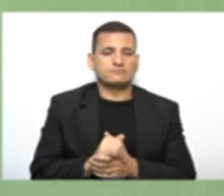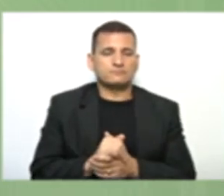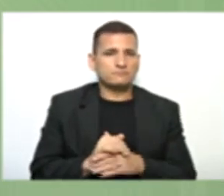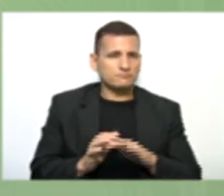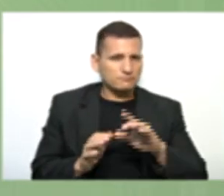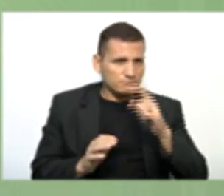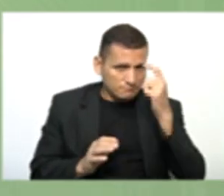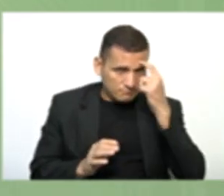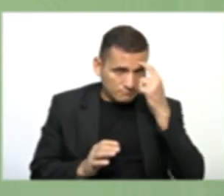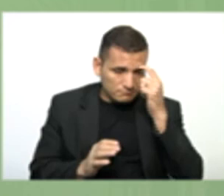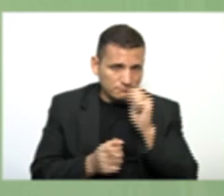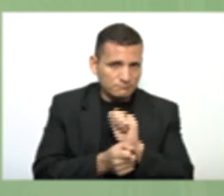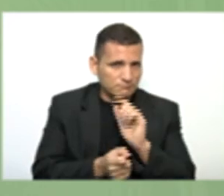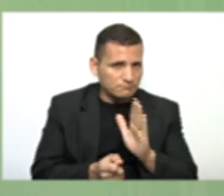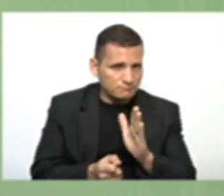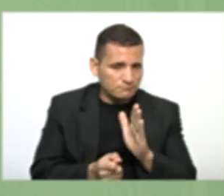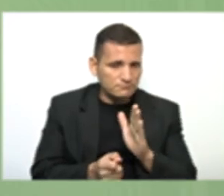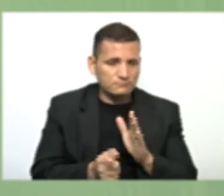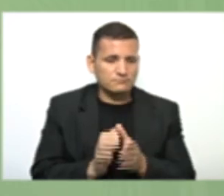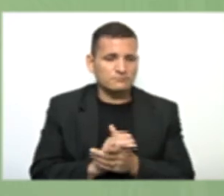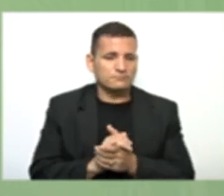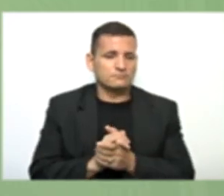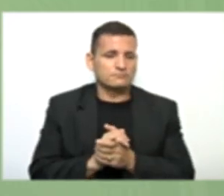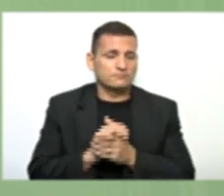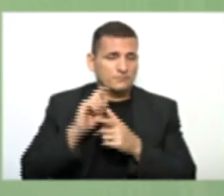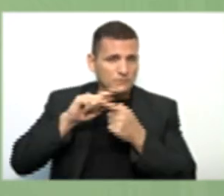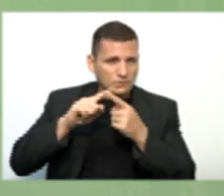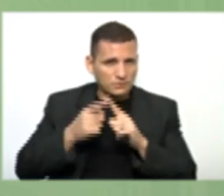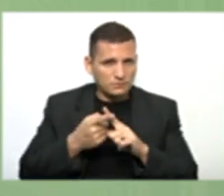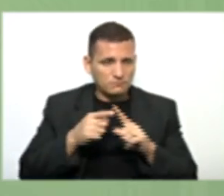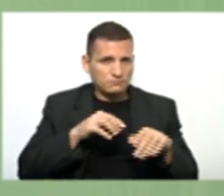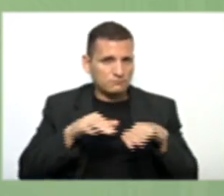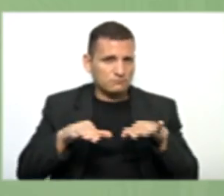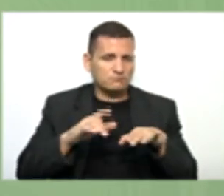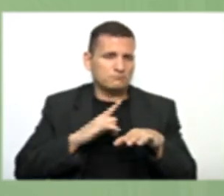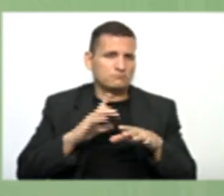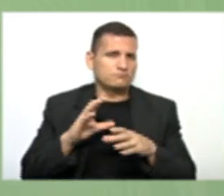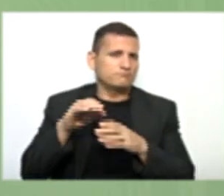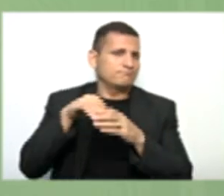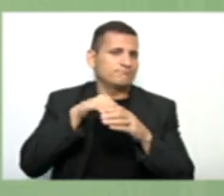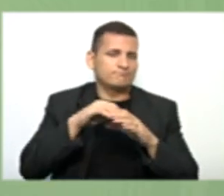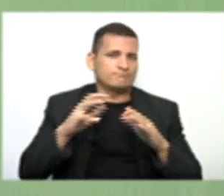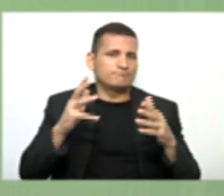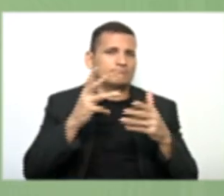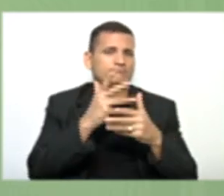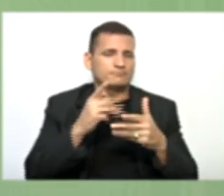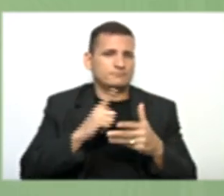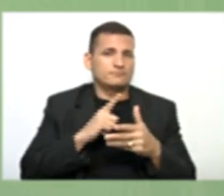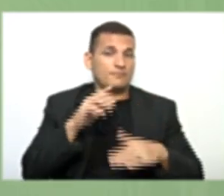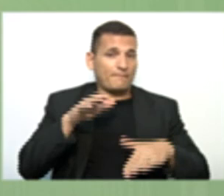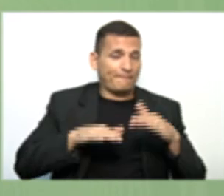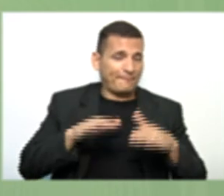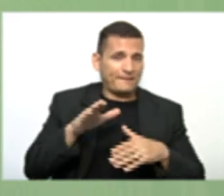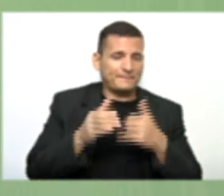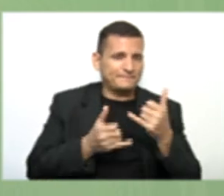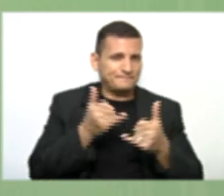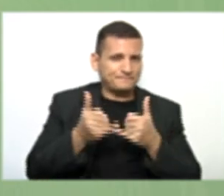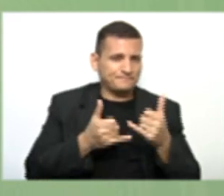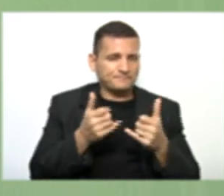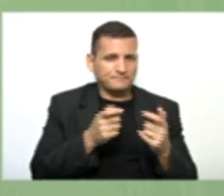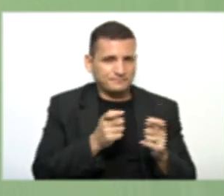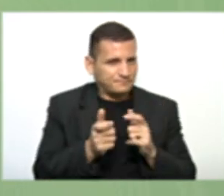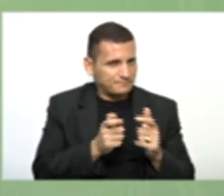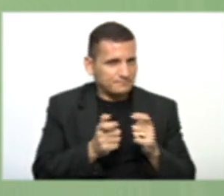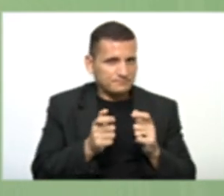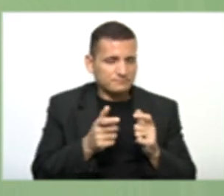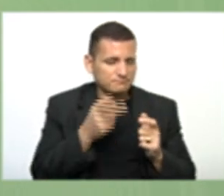Já parou para pensar nisso? A lógica de programação está em quase tudo. Às vezes a gente joga um jogo ali, certo jogo e tal, mas a